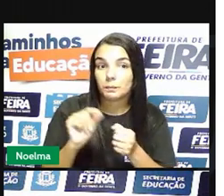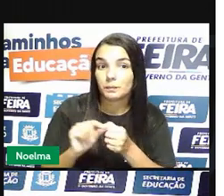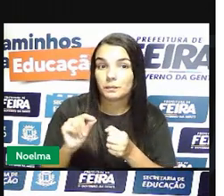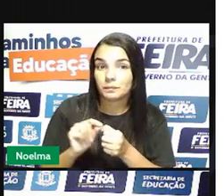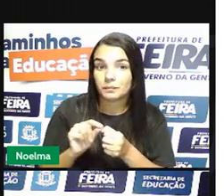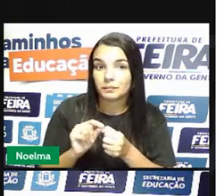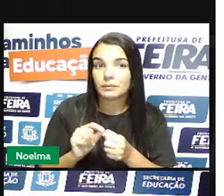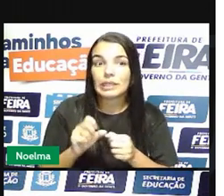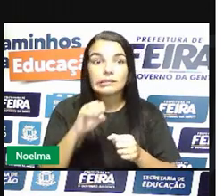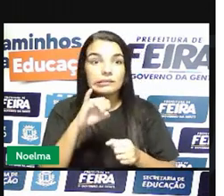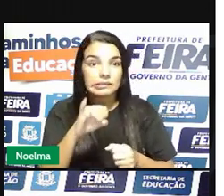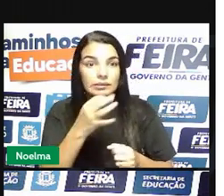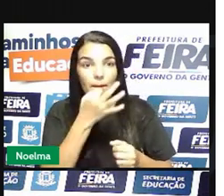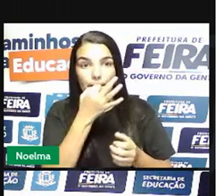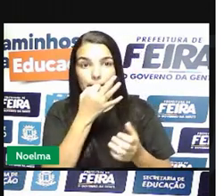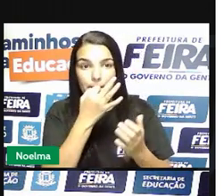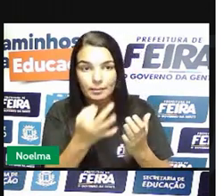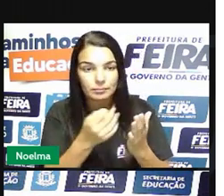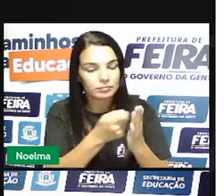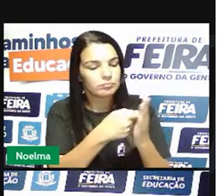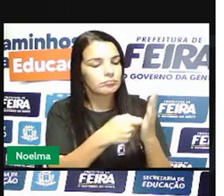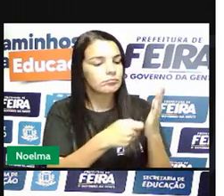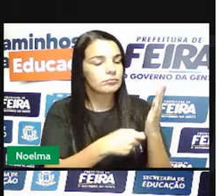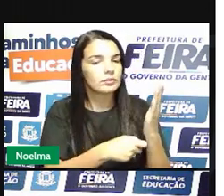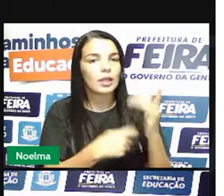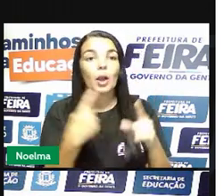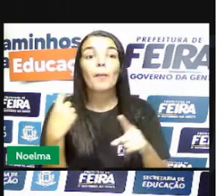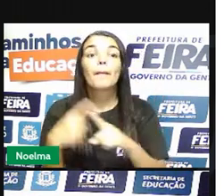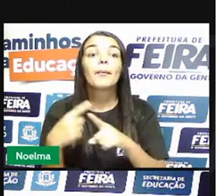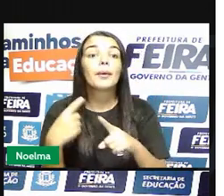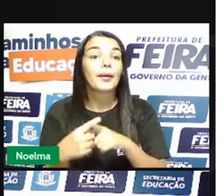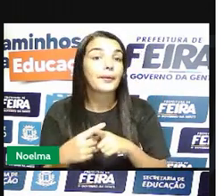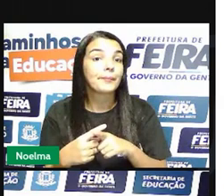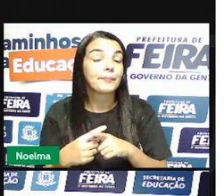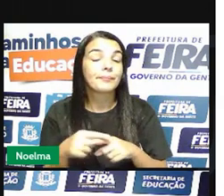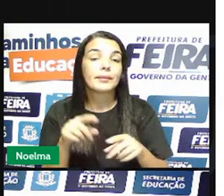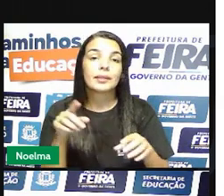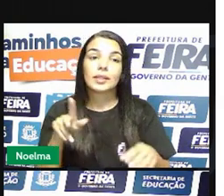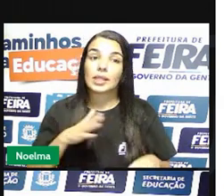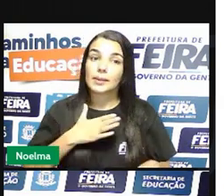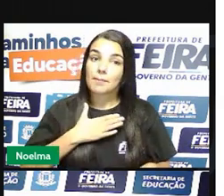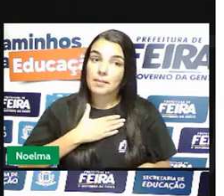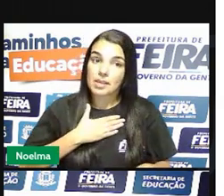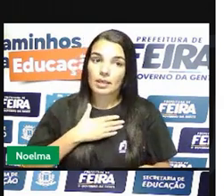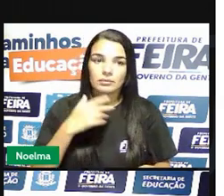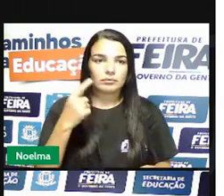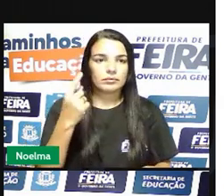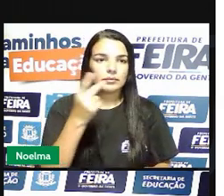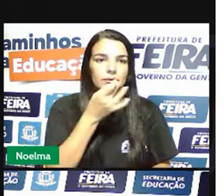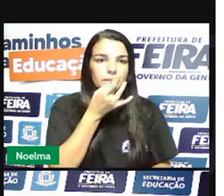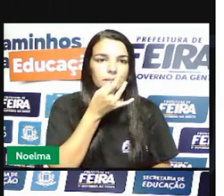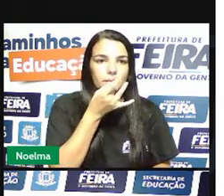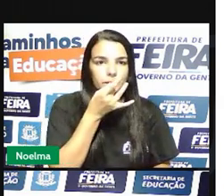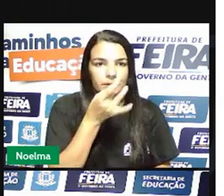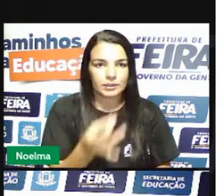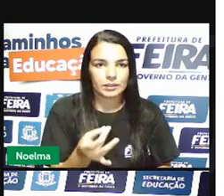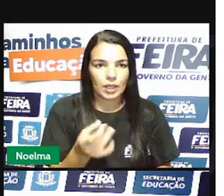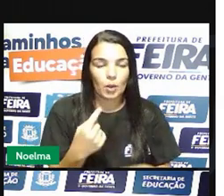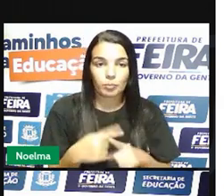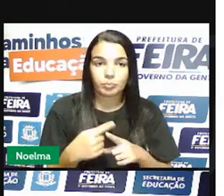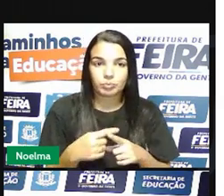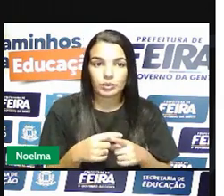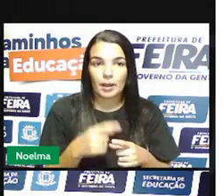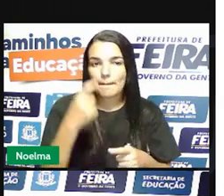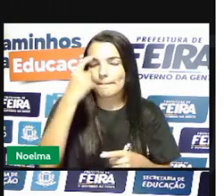É dissertativa argumentativa por quê, gente? Porque nós vamos expor a nossa opinião através